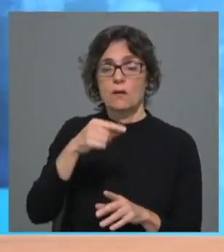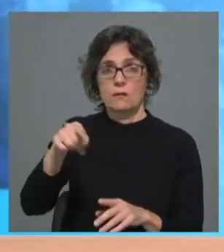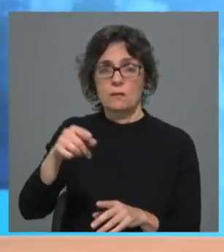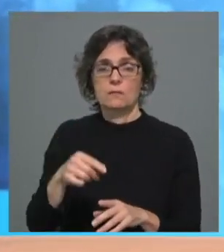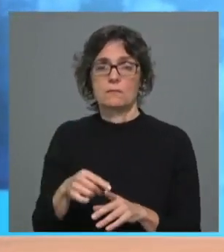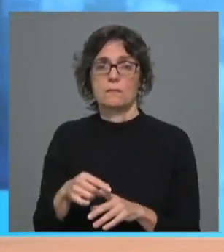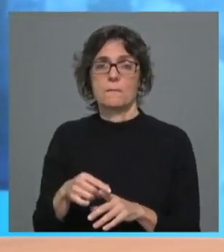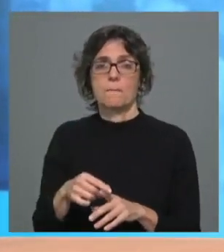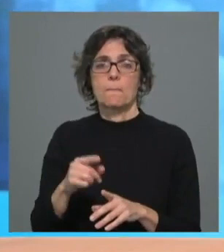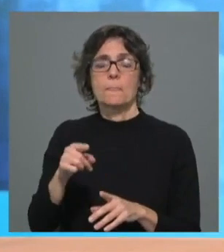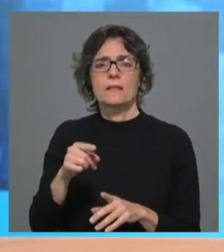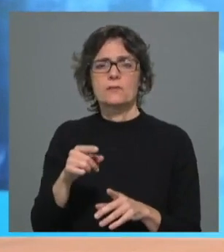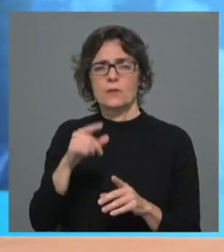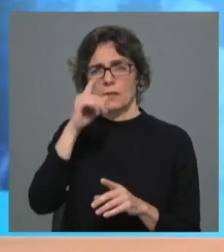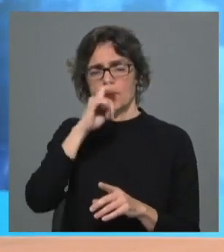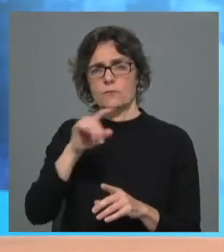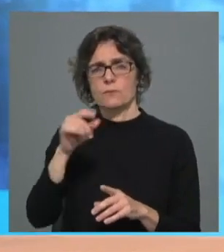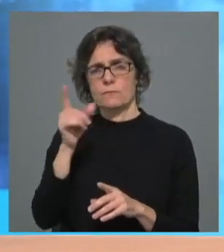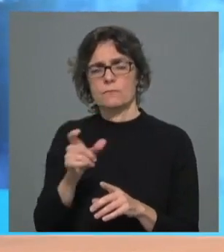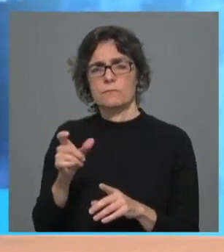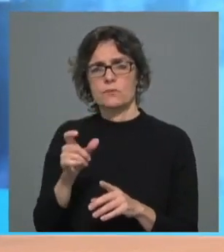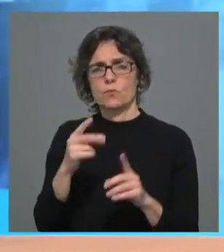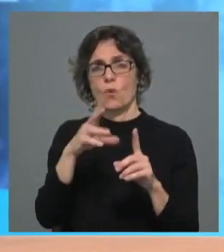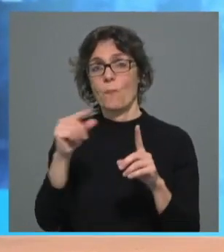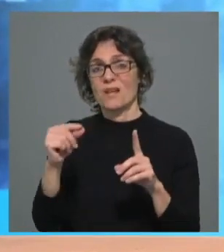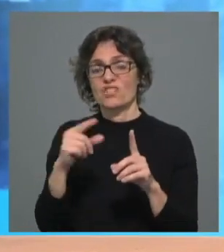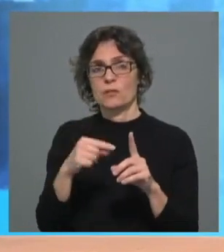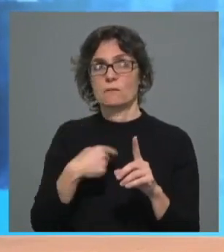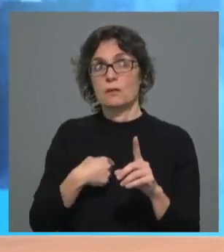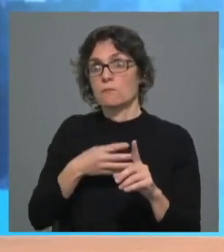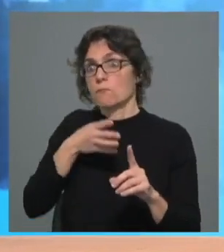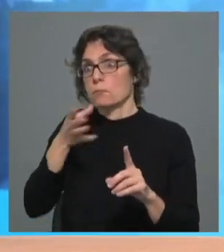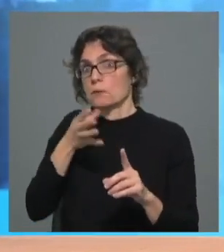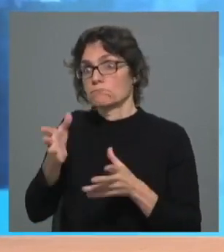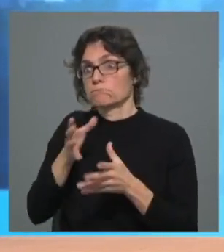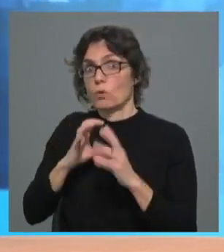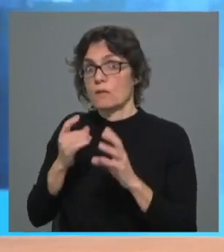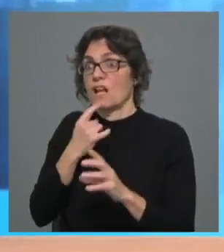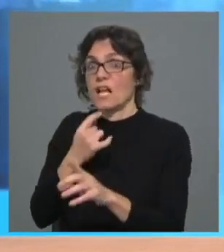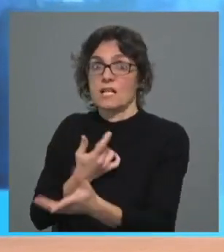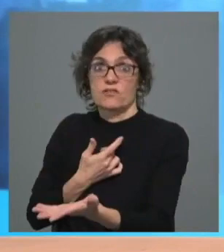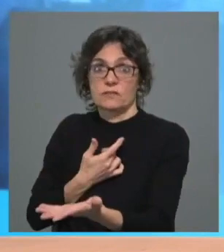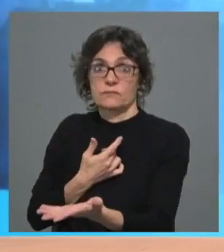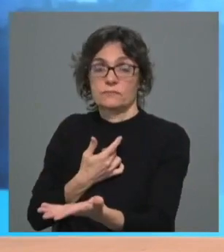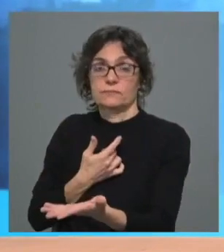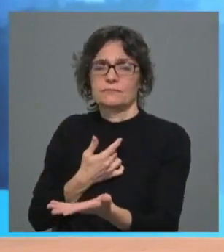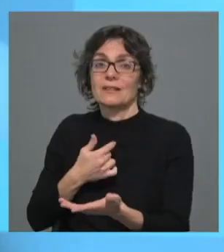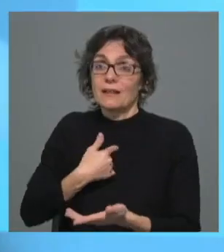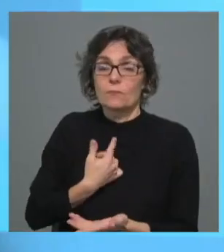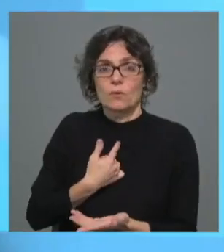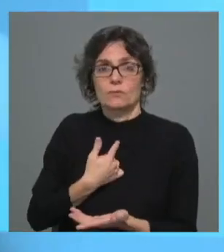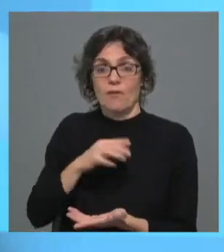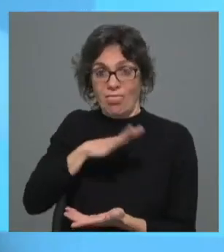era dupla dupla questão tive que falar inglês não é no centro da maioria e fala